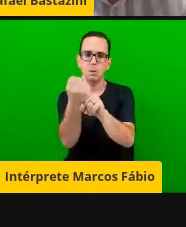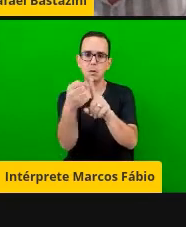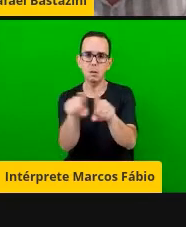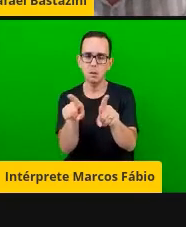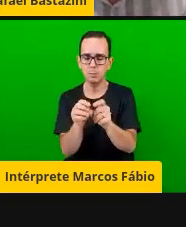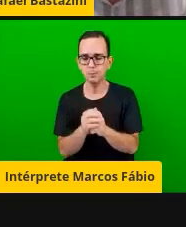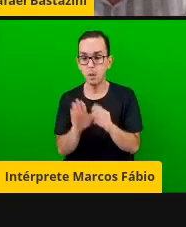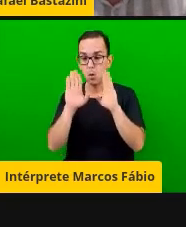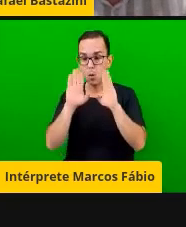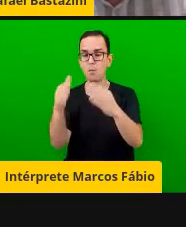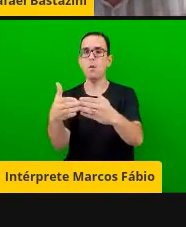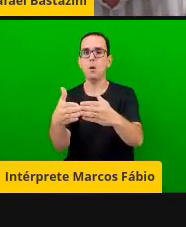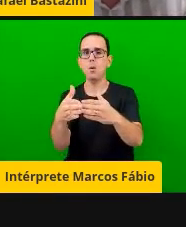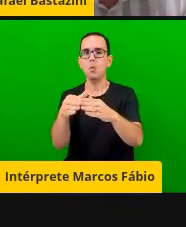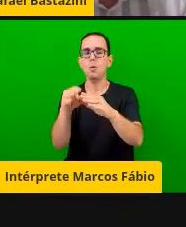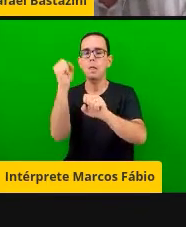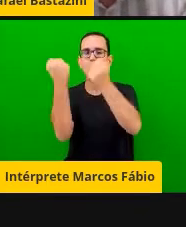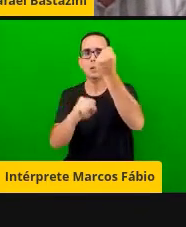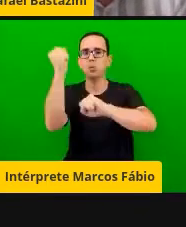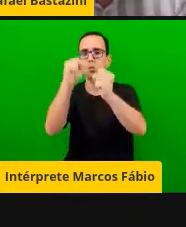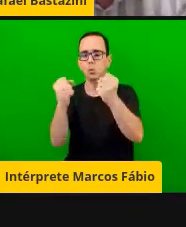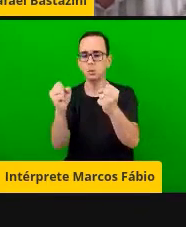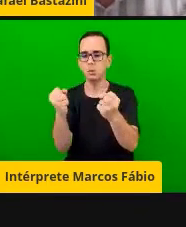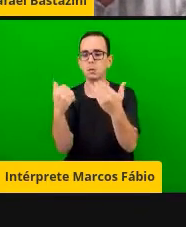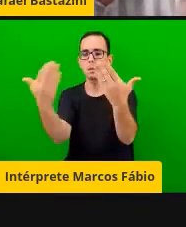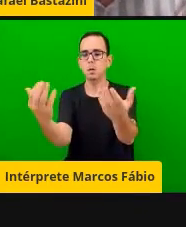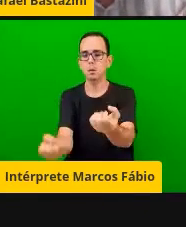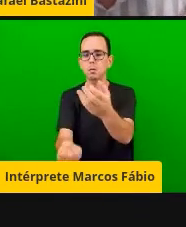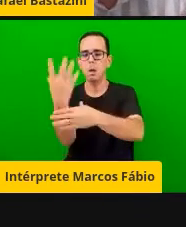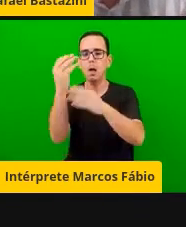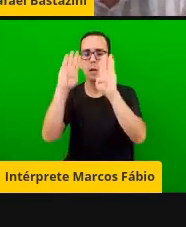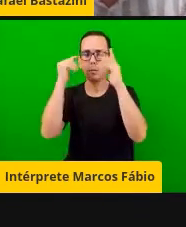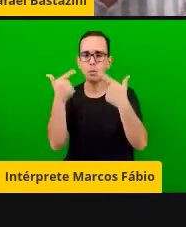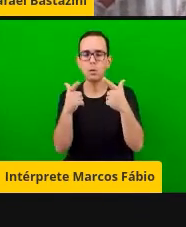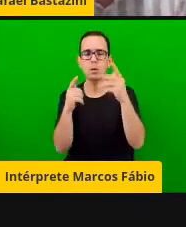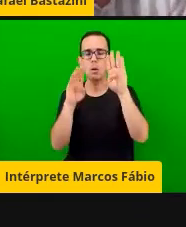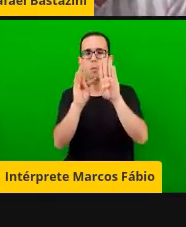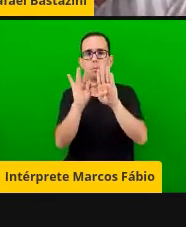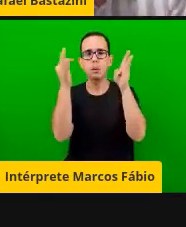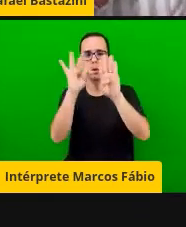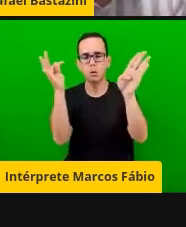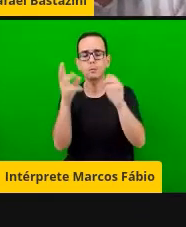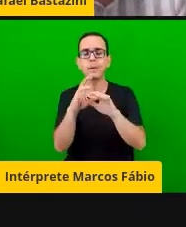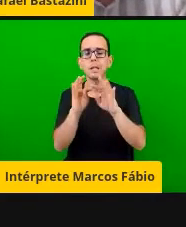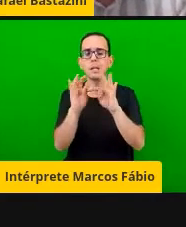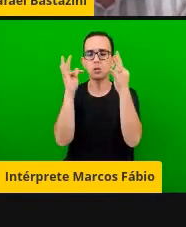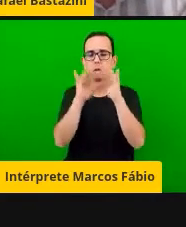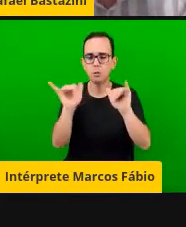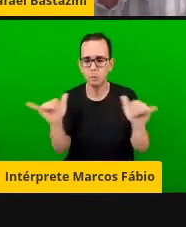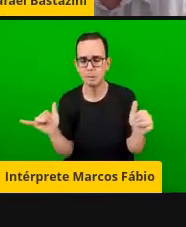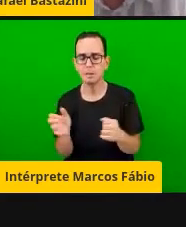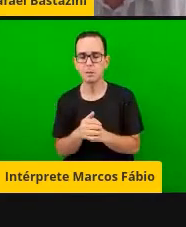foco nas indústrias emergentes. Quais tipos de indústrias? Biotecnologia, tecnologia da informação,